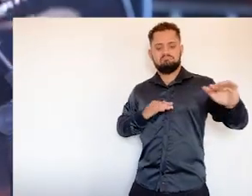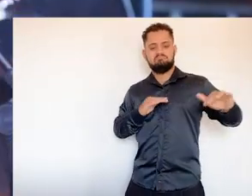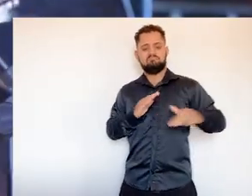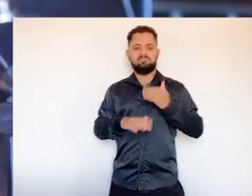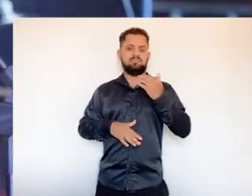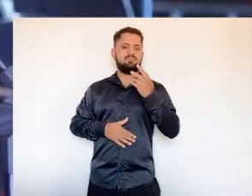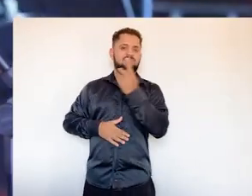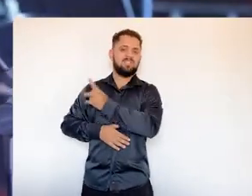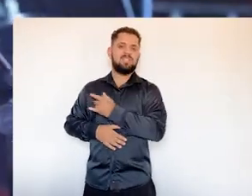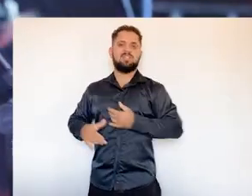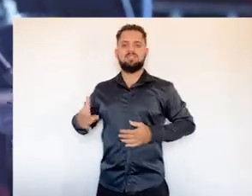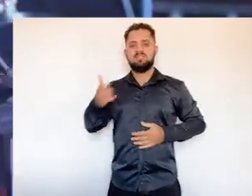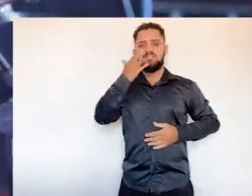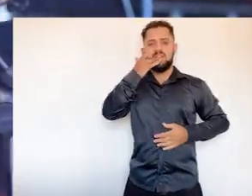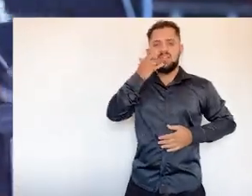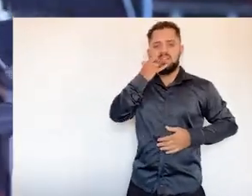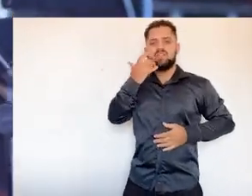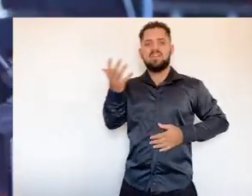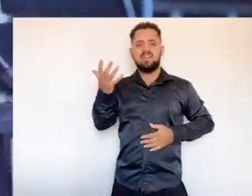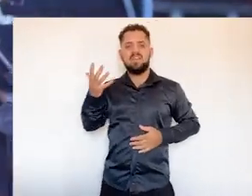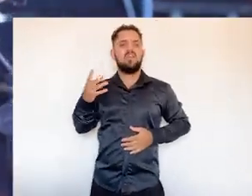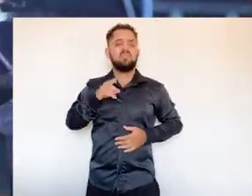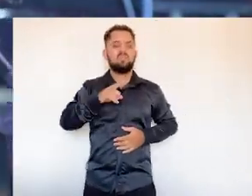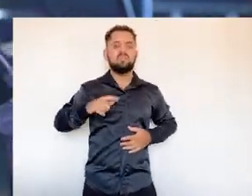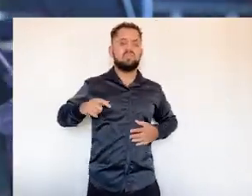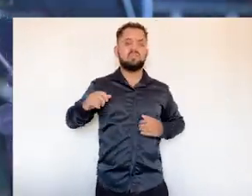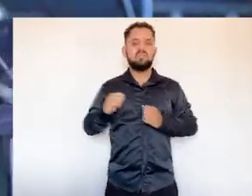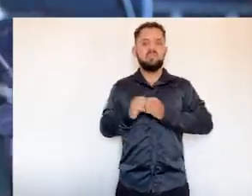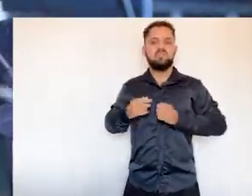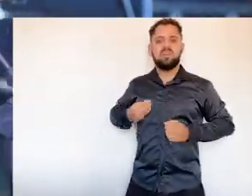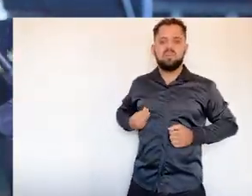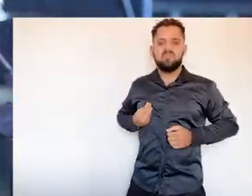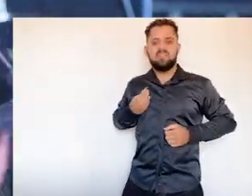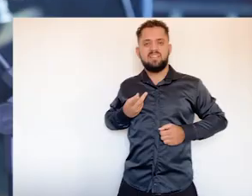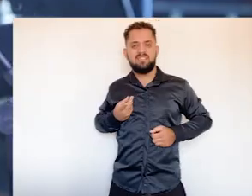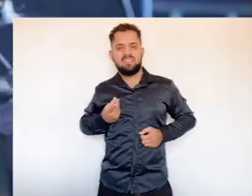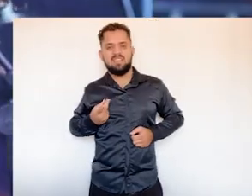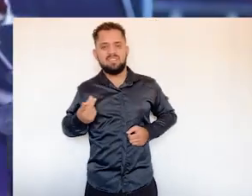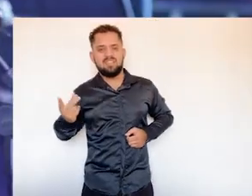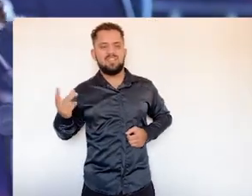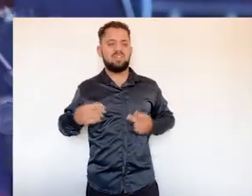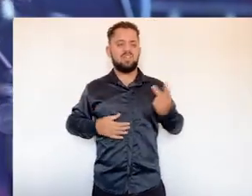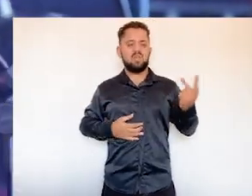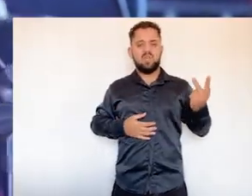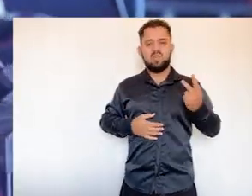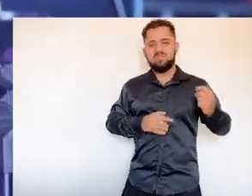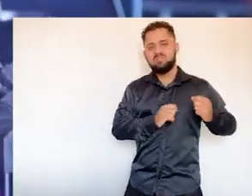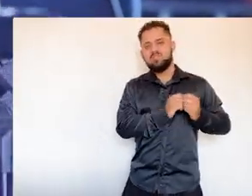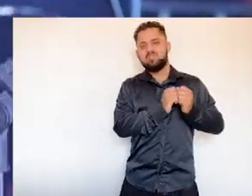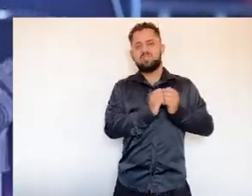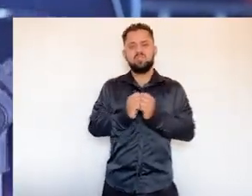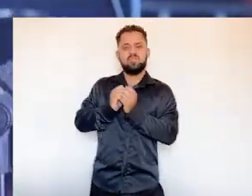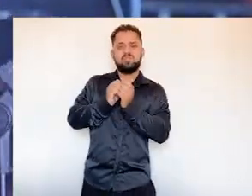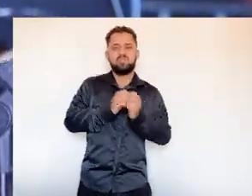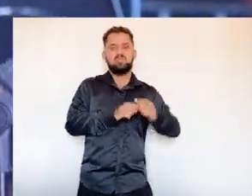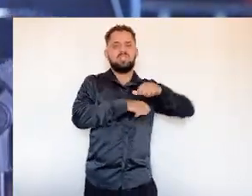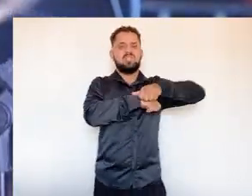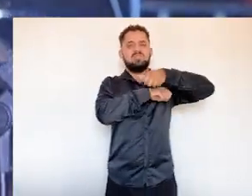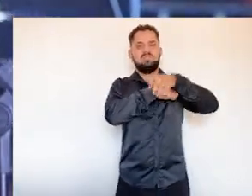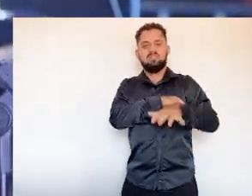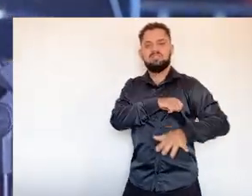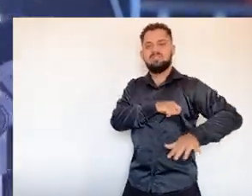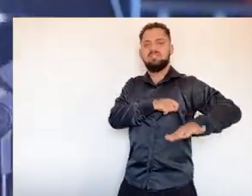a vida inteira, morando junto do lado da cachoeira. O que você pensa, de mim tá tudo